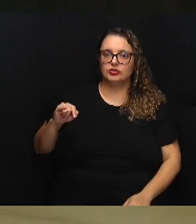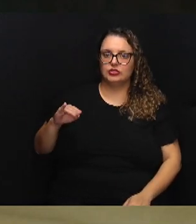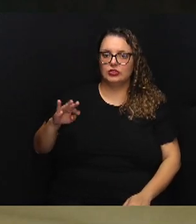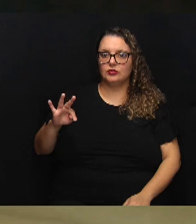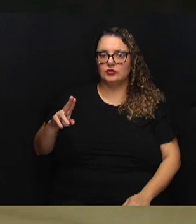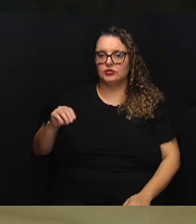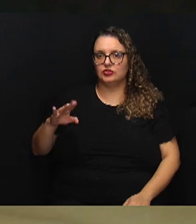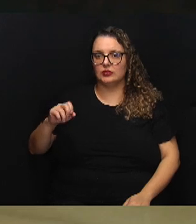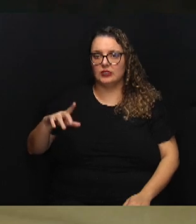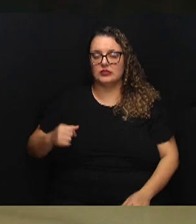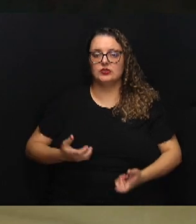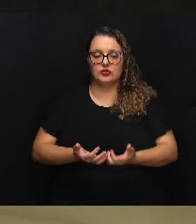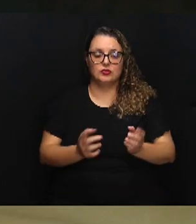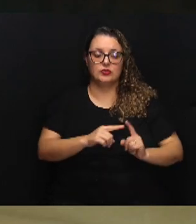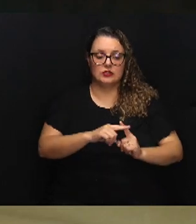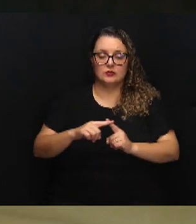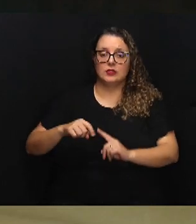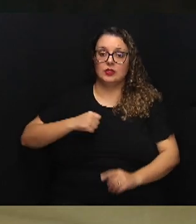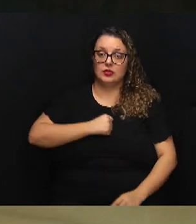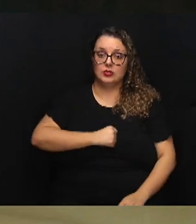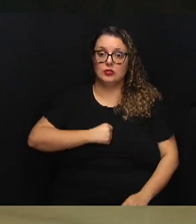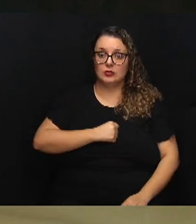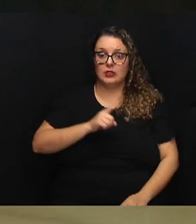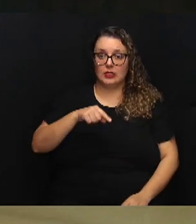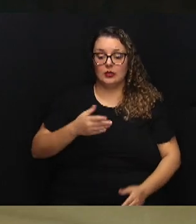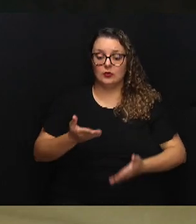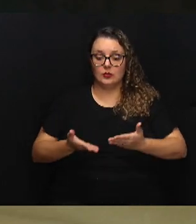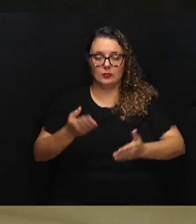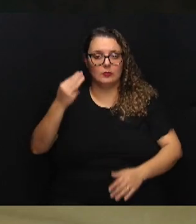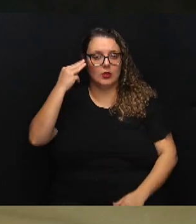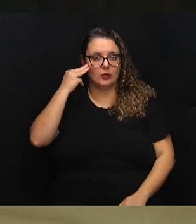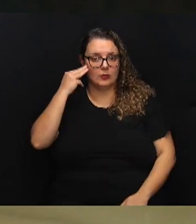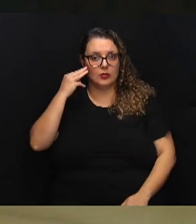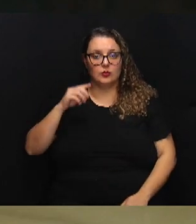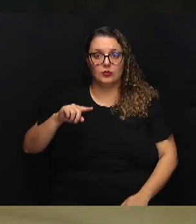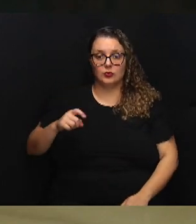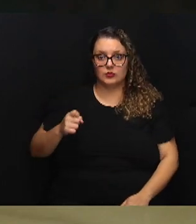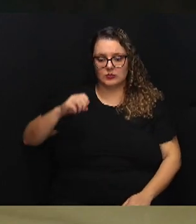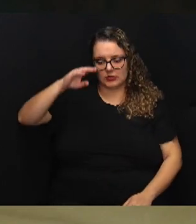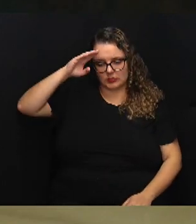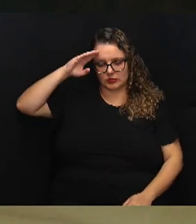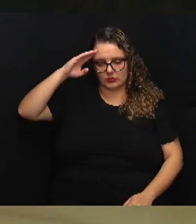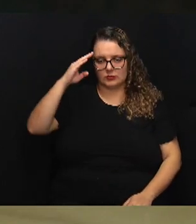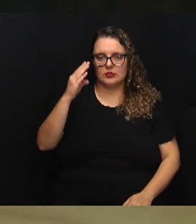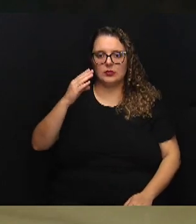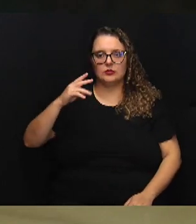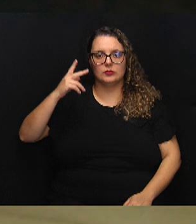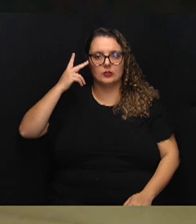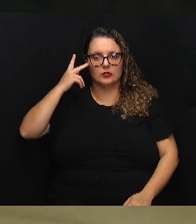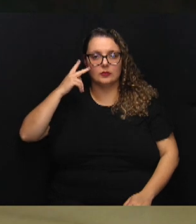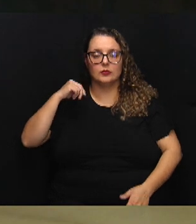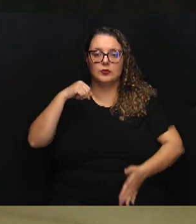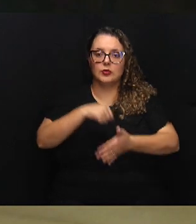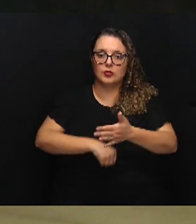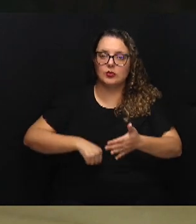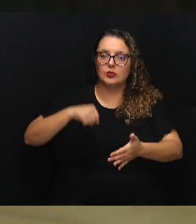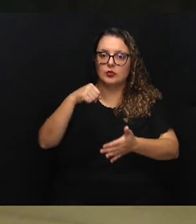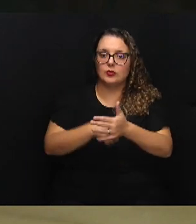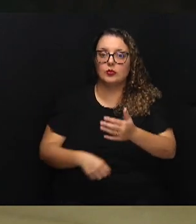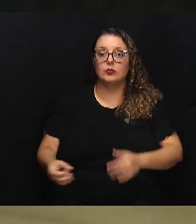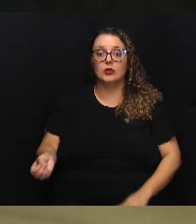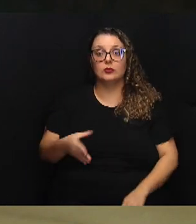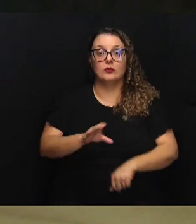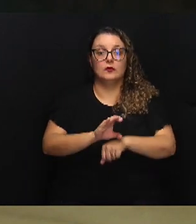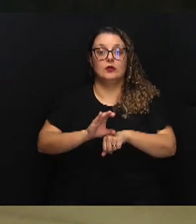Saudade. Essa cerimônia busca preservar a memória dos ex-combatentes paulistas que lutaram por uma nova